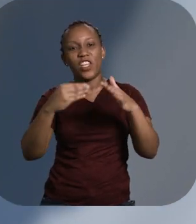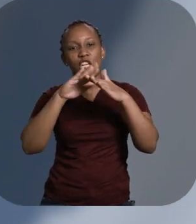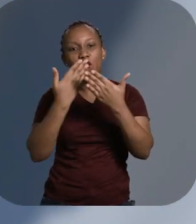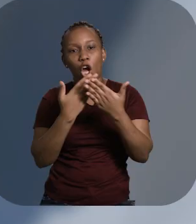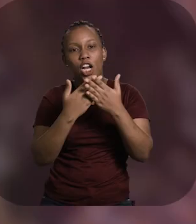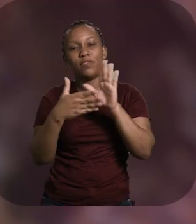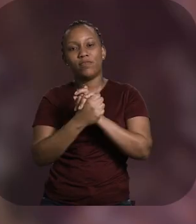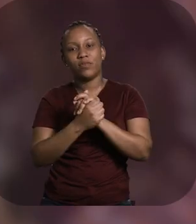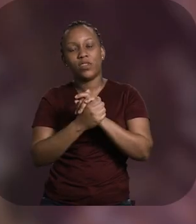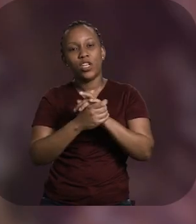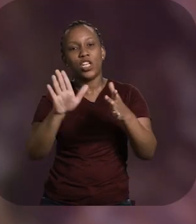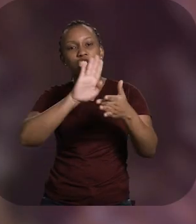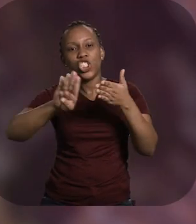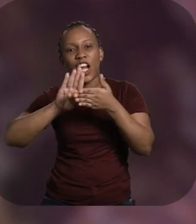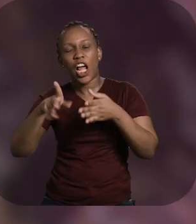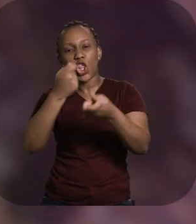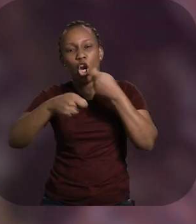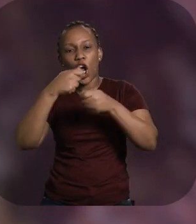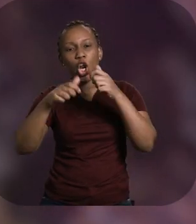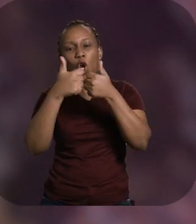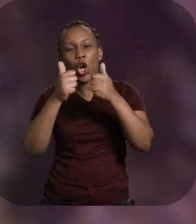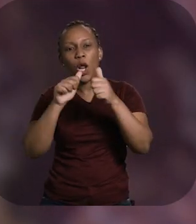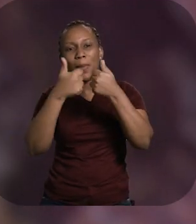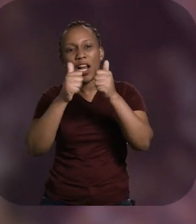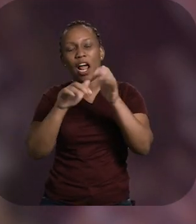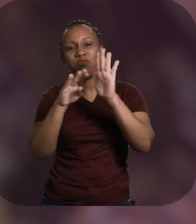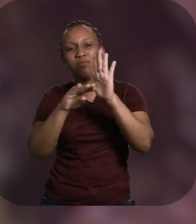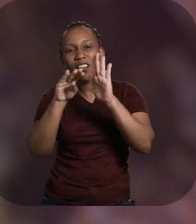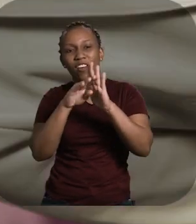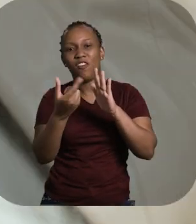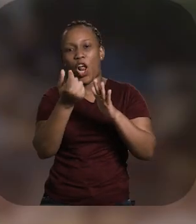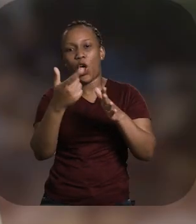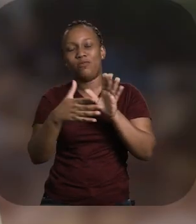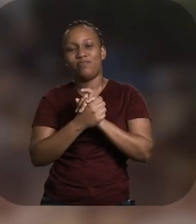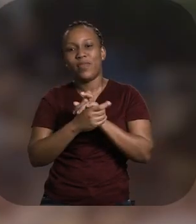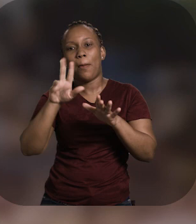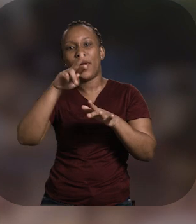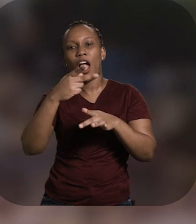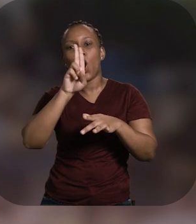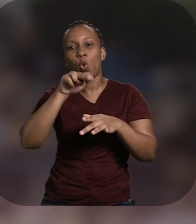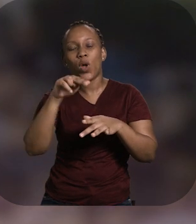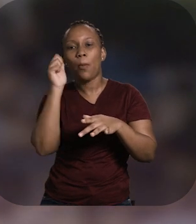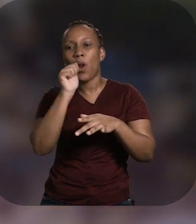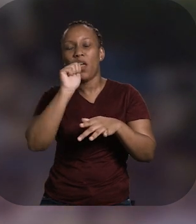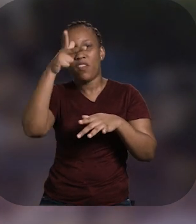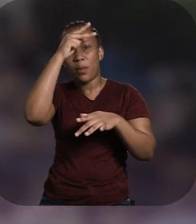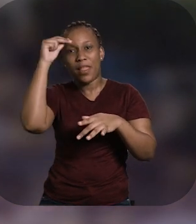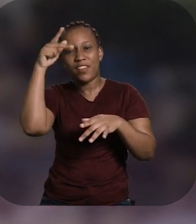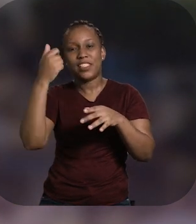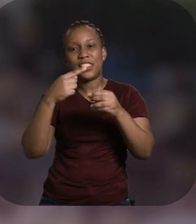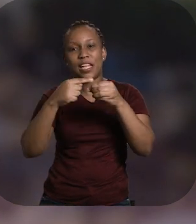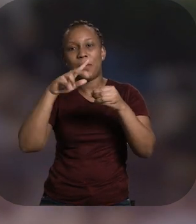filho na creche. É tirar os trocadores do ônibus e a passagem ainda aumentar. É BH nunca ter tido uma mulher